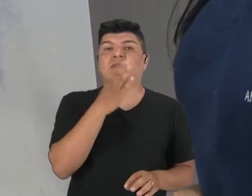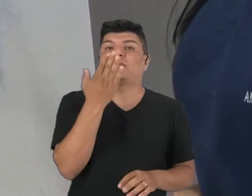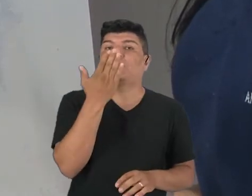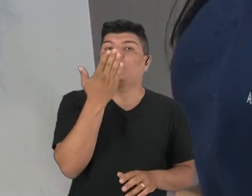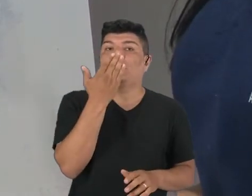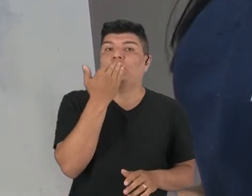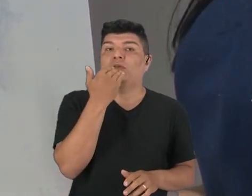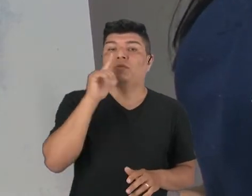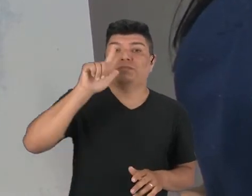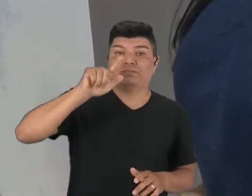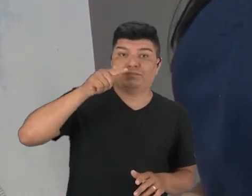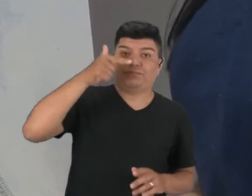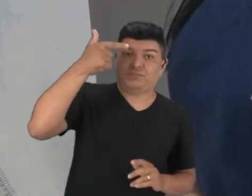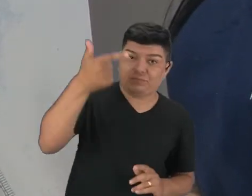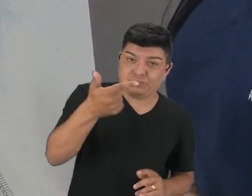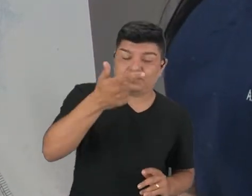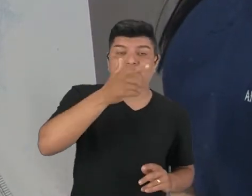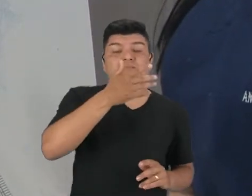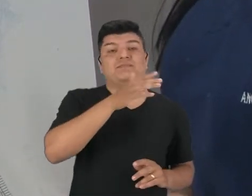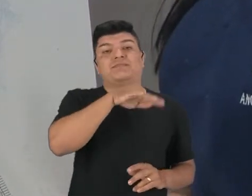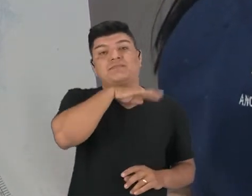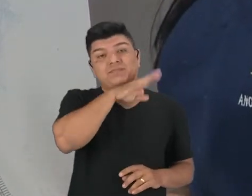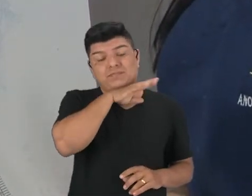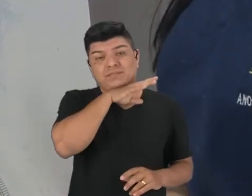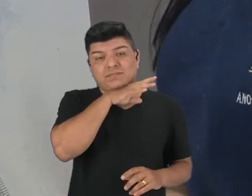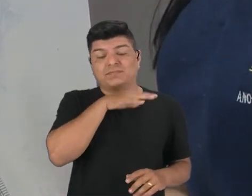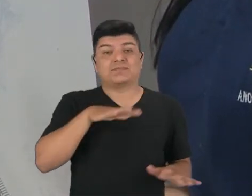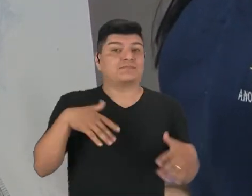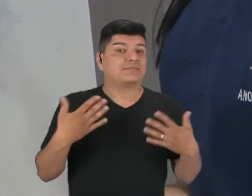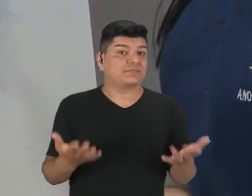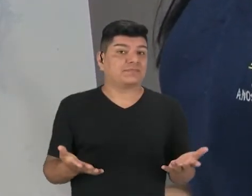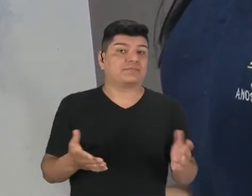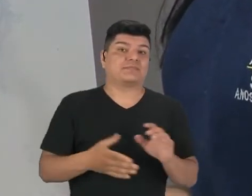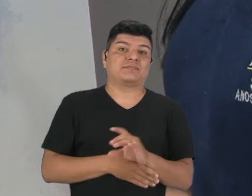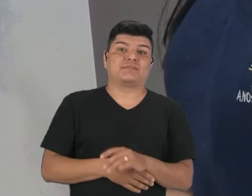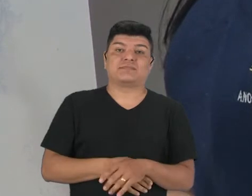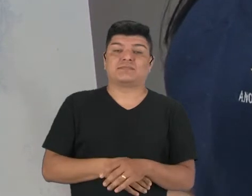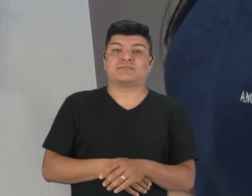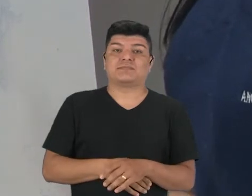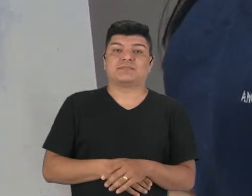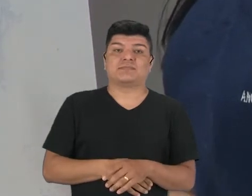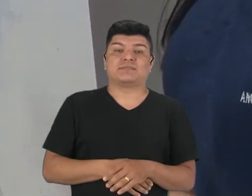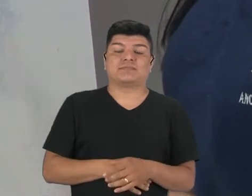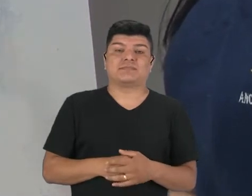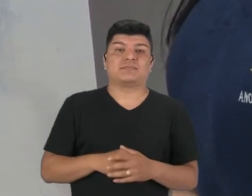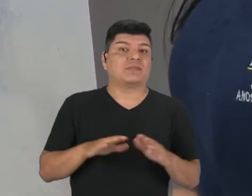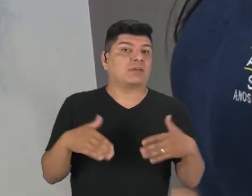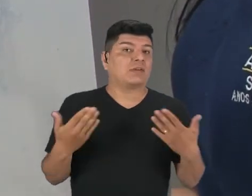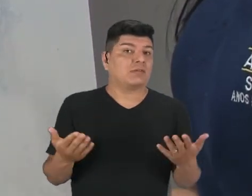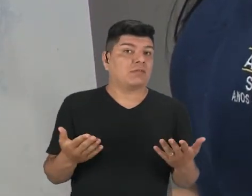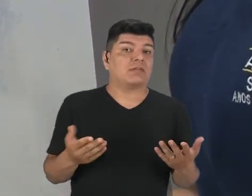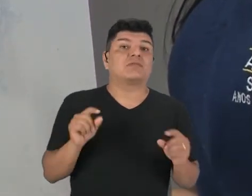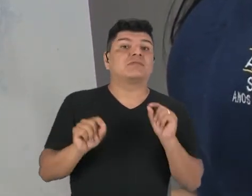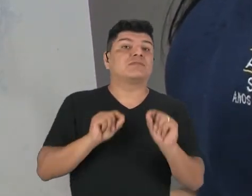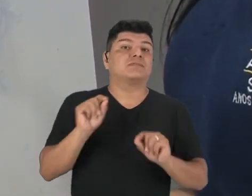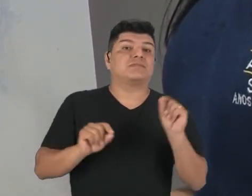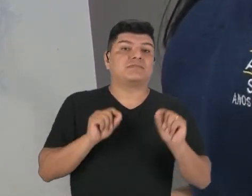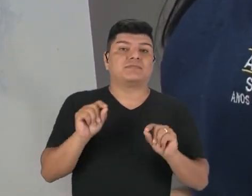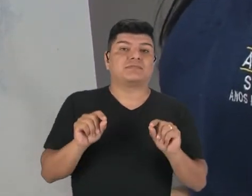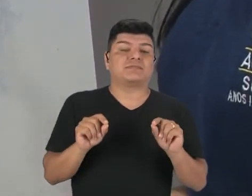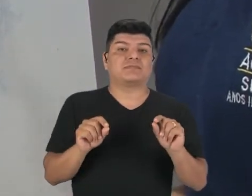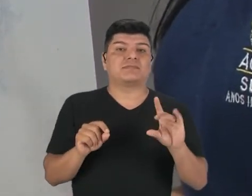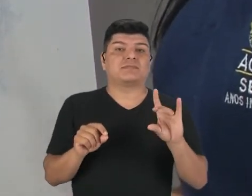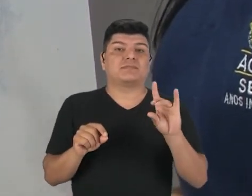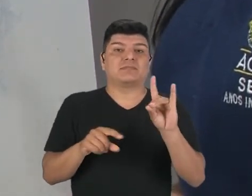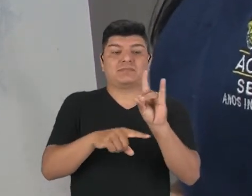se alimentam de outros animais. Quando eles se alimentam de outros animais, eu chamo de